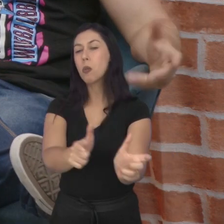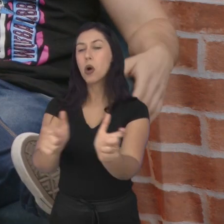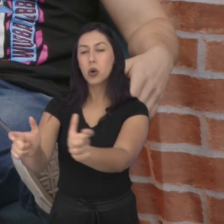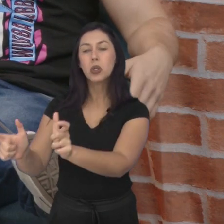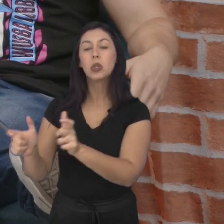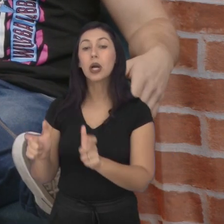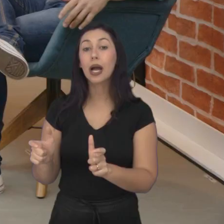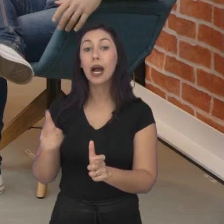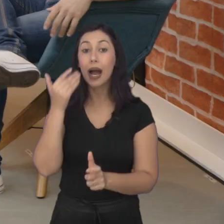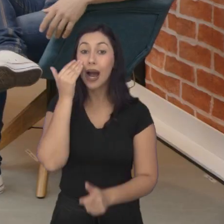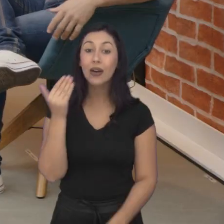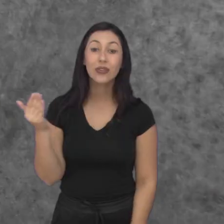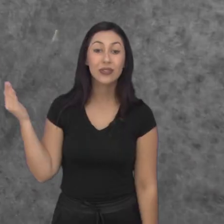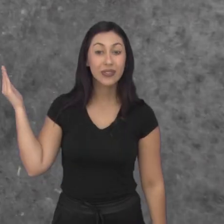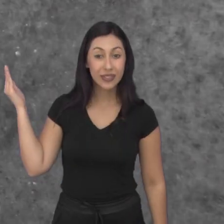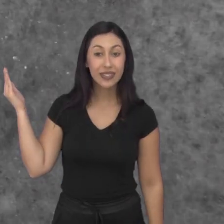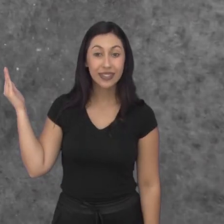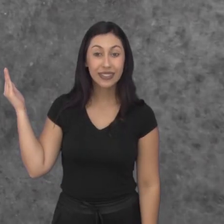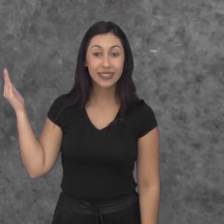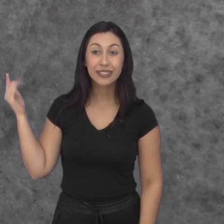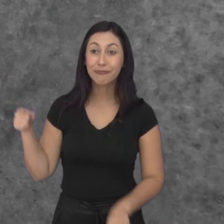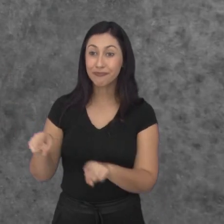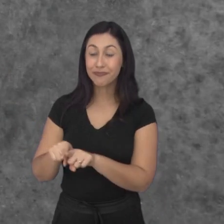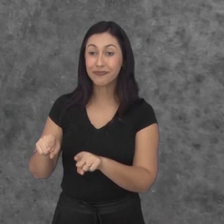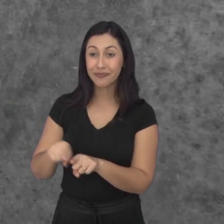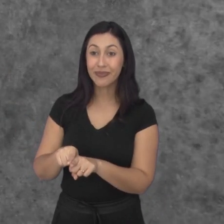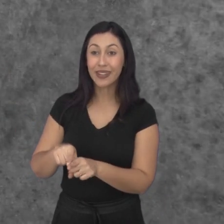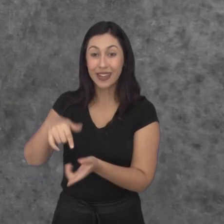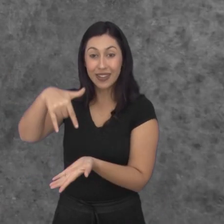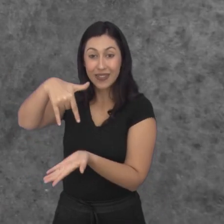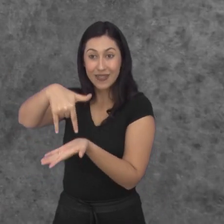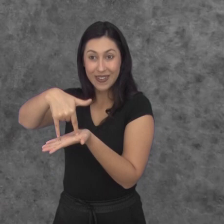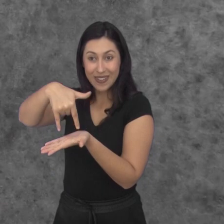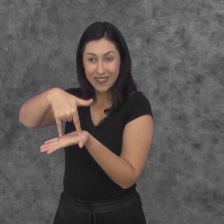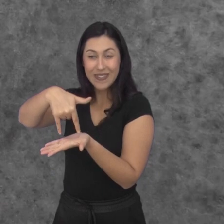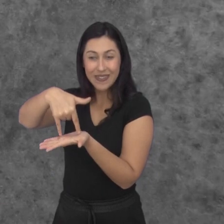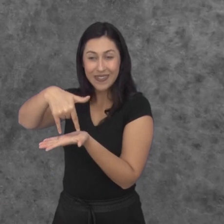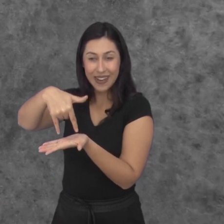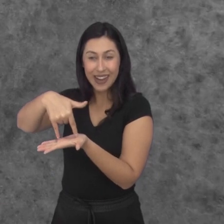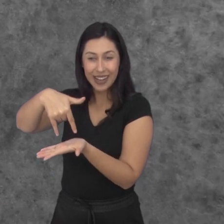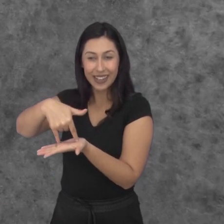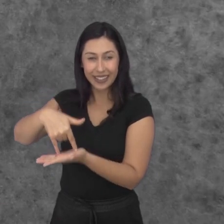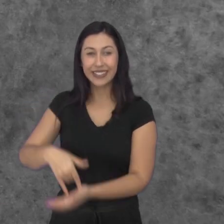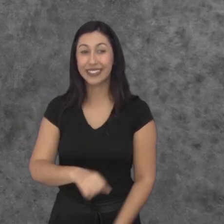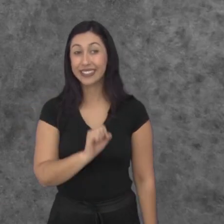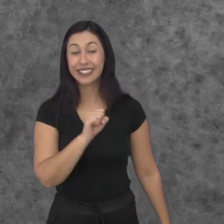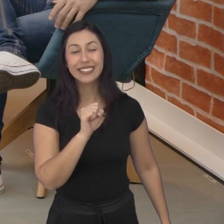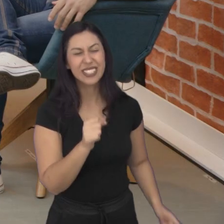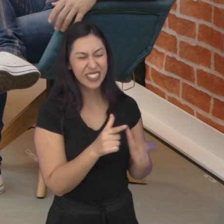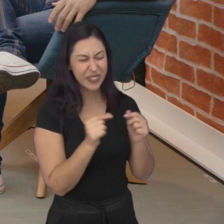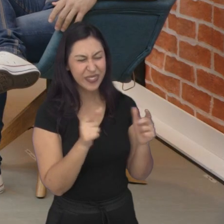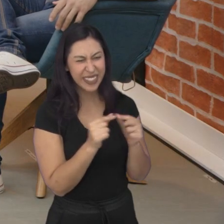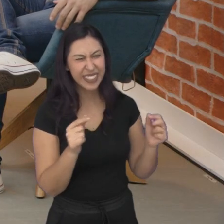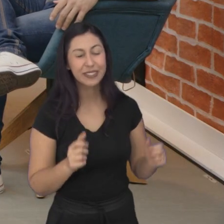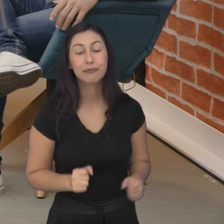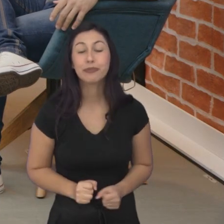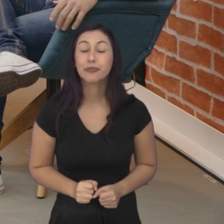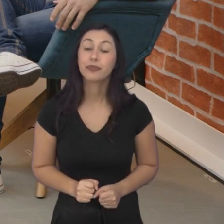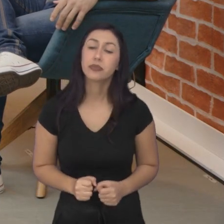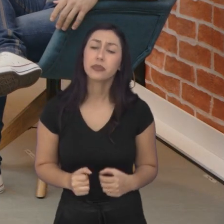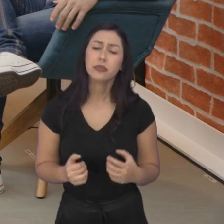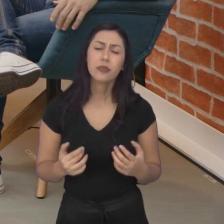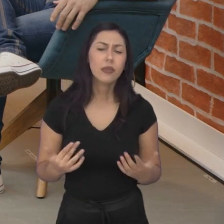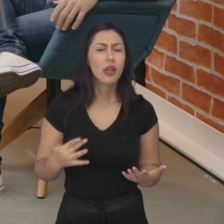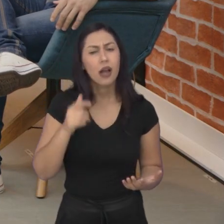também, né? Sim. Inclusive, aqui ó, essa é a Praça lá do Aquários, com um monumento da cultura Praça oriental. do Japa, né?